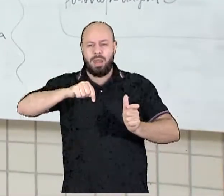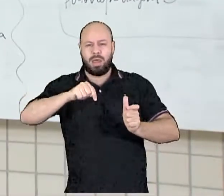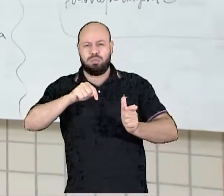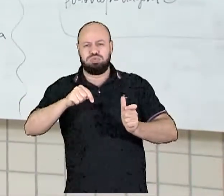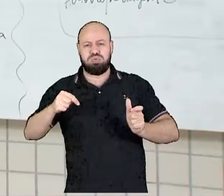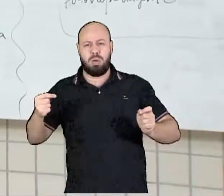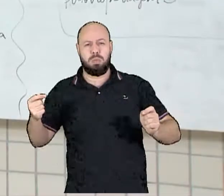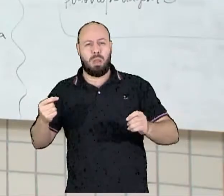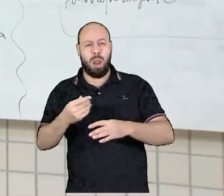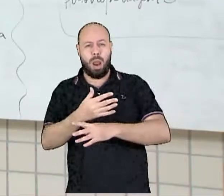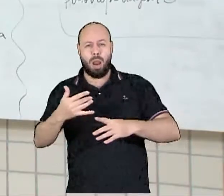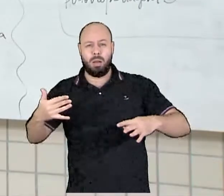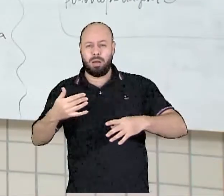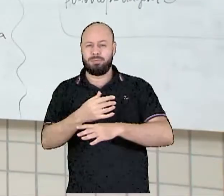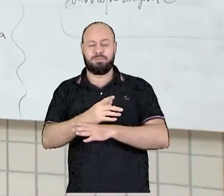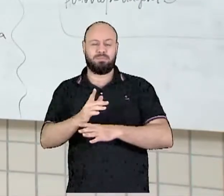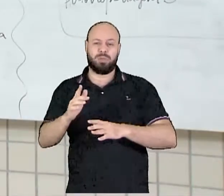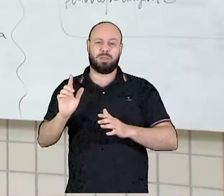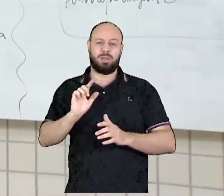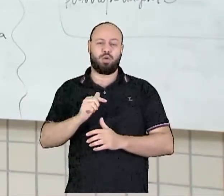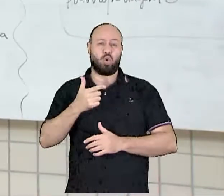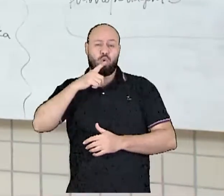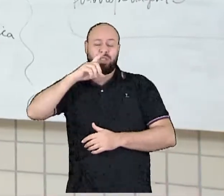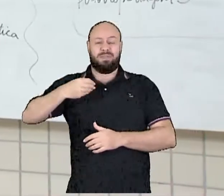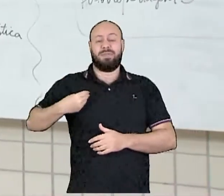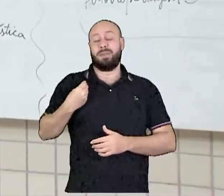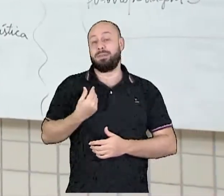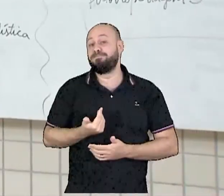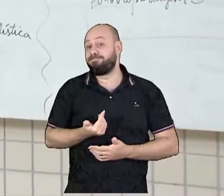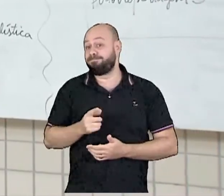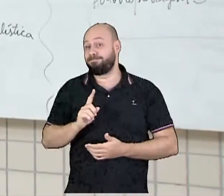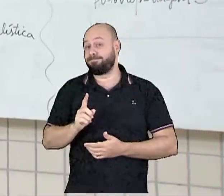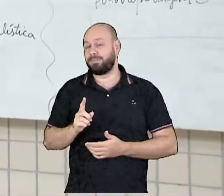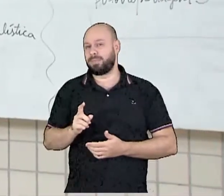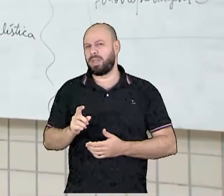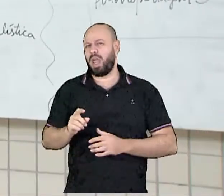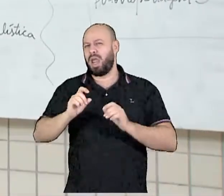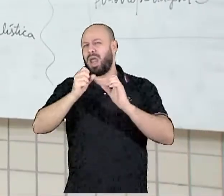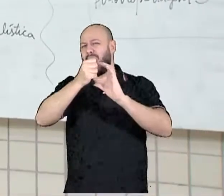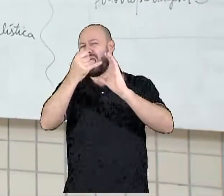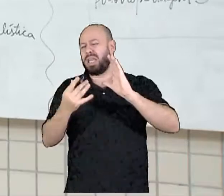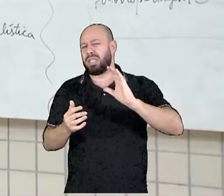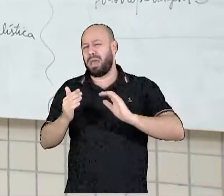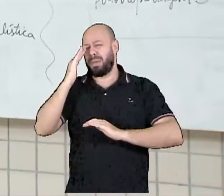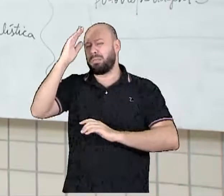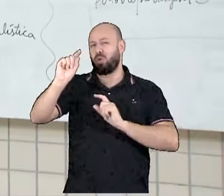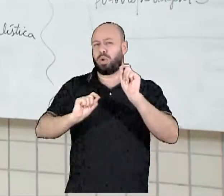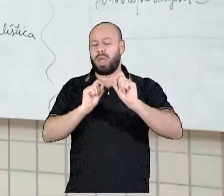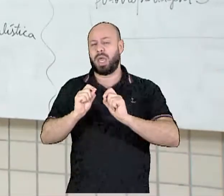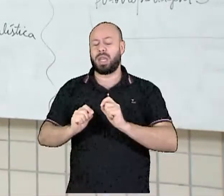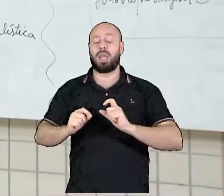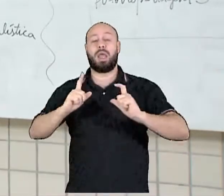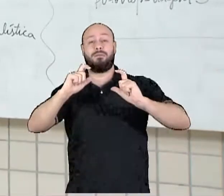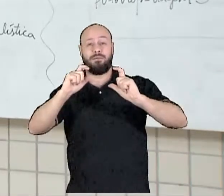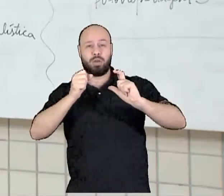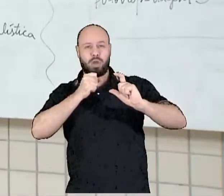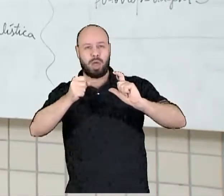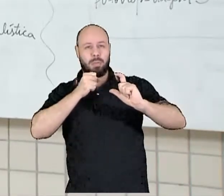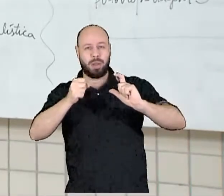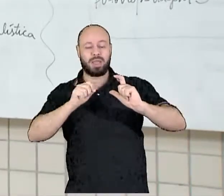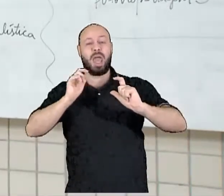foi reservada. E a principal característica da fotojornalística é o quê? Da fotoreportagem?